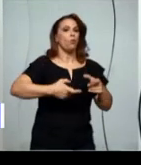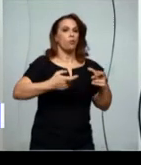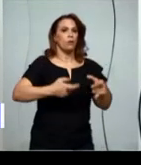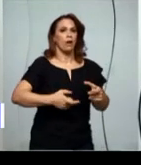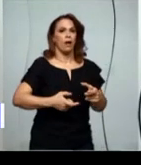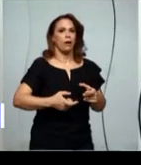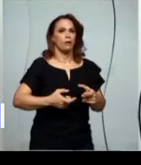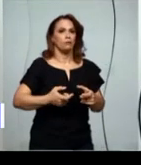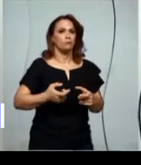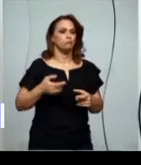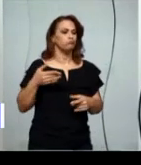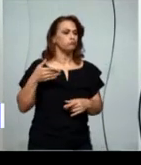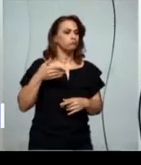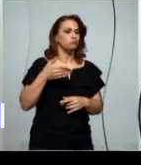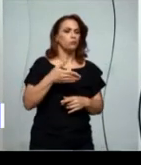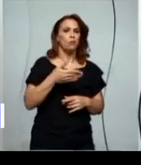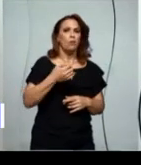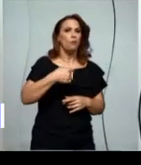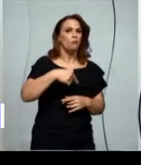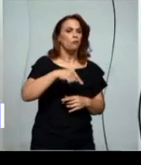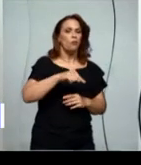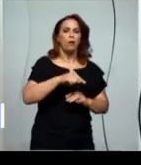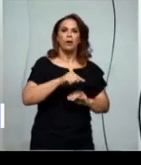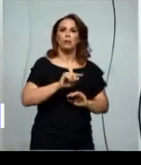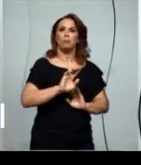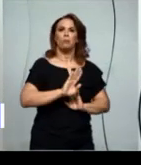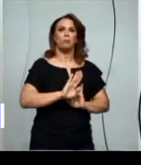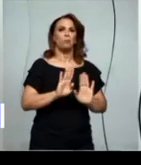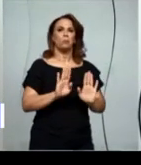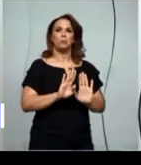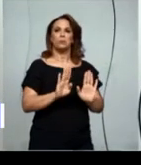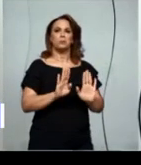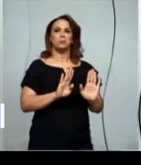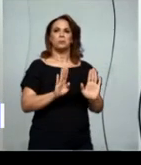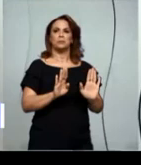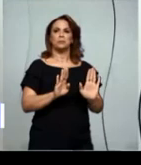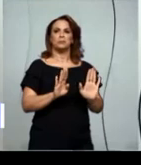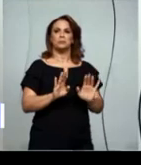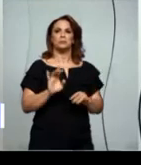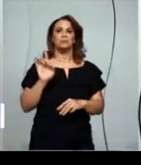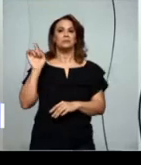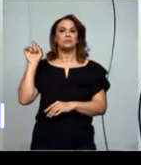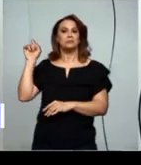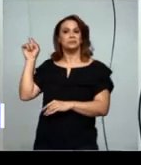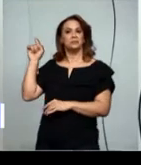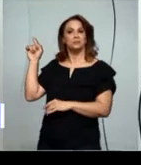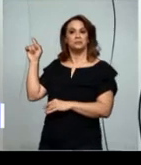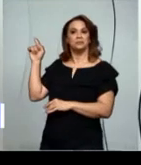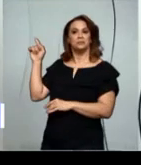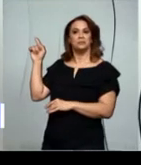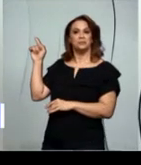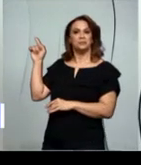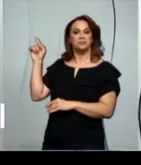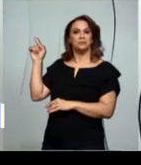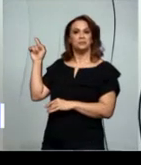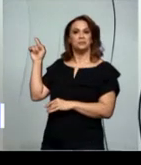o did not, que é a mesma coisa que o didn't.